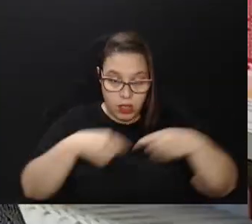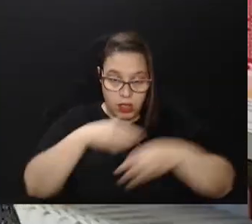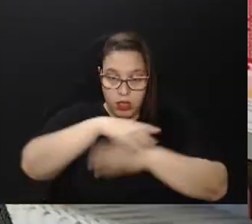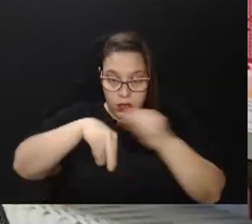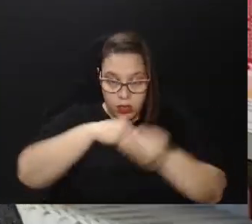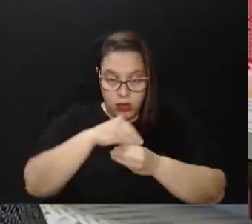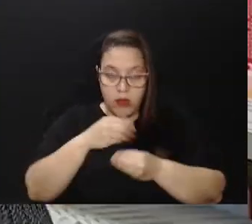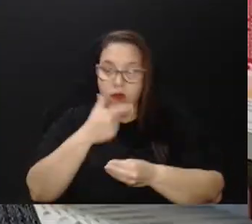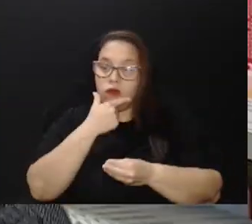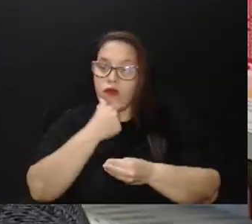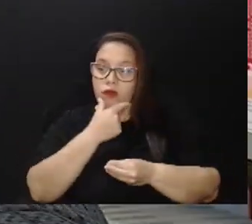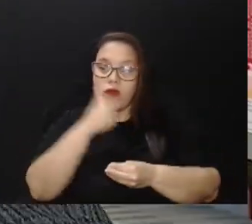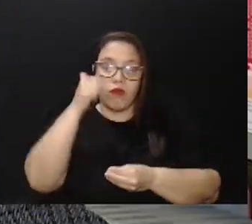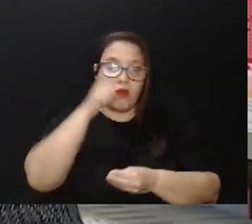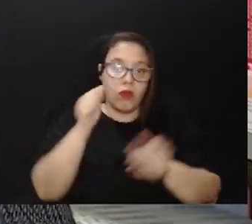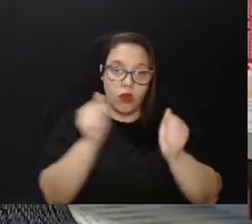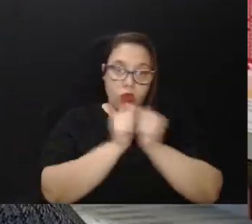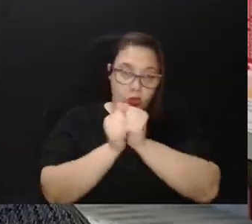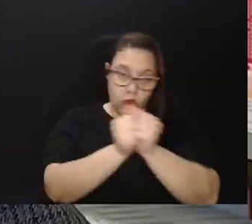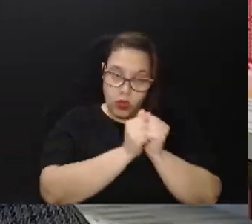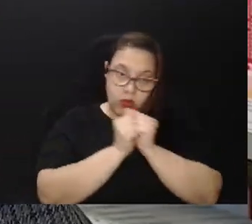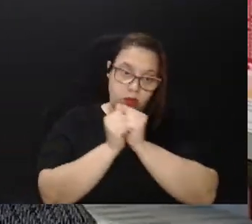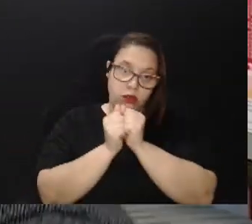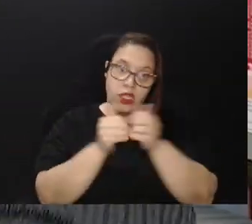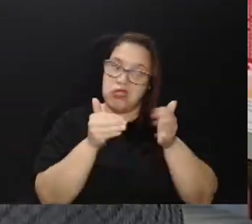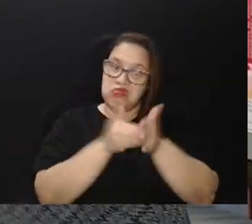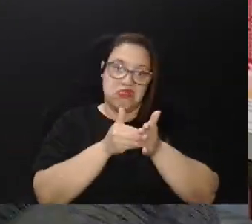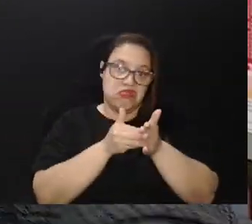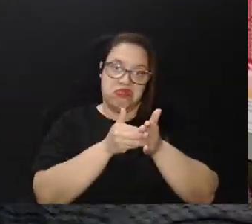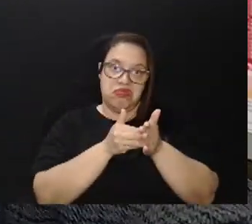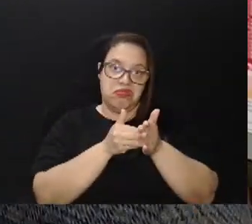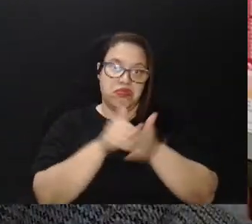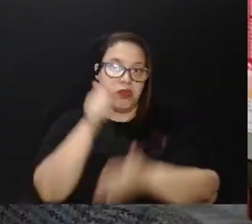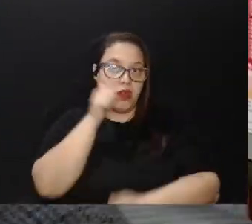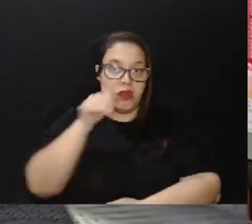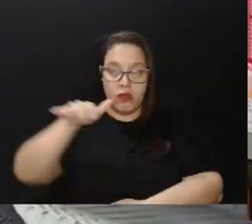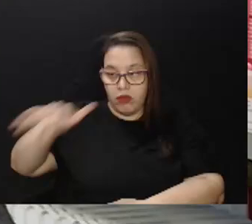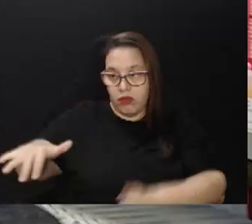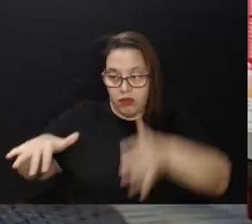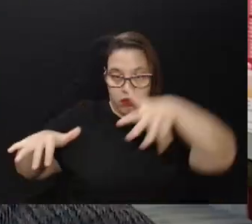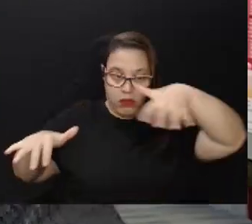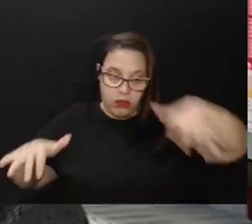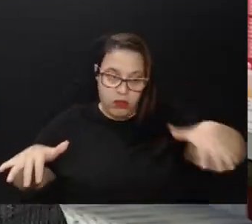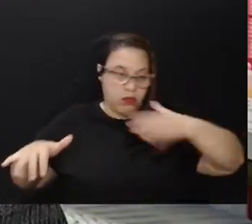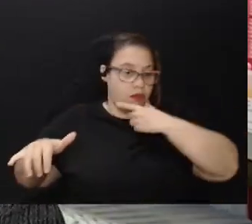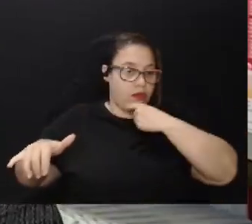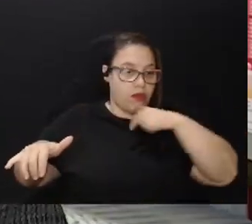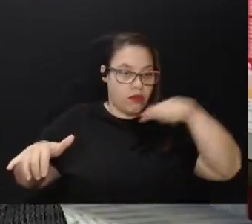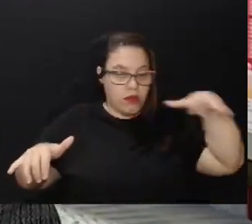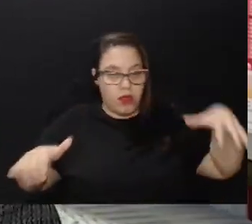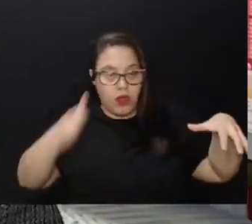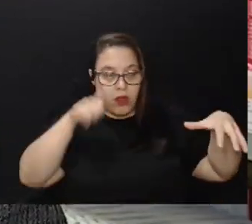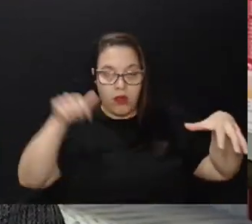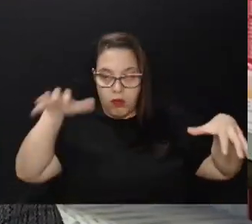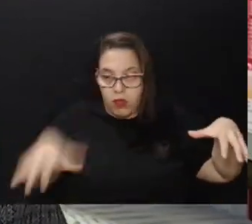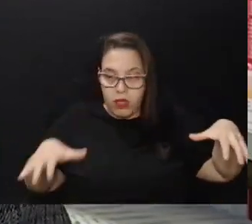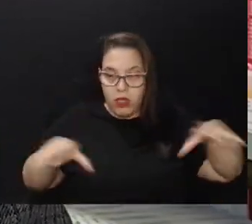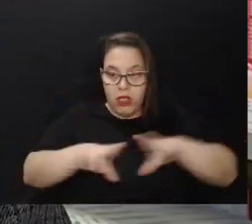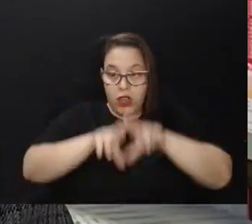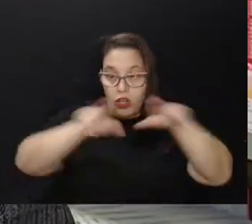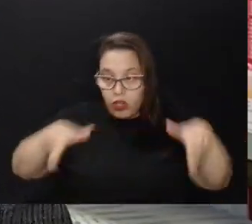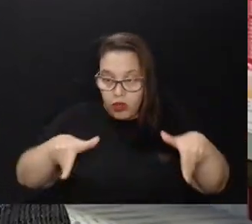masculinos com femininos juntos. Até então, a menina ficava separada dos meninos, né? Então, o Colégio Internacional e o